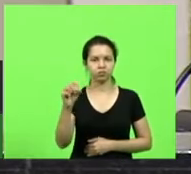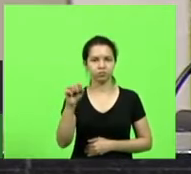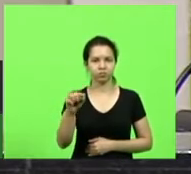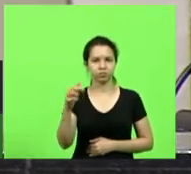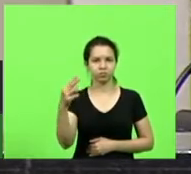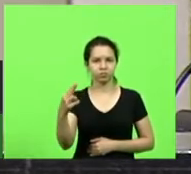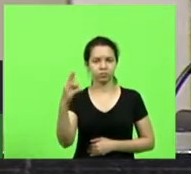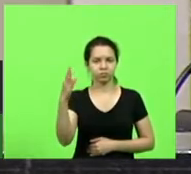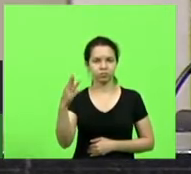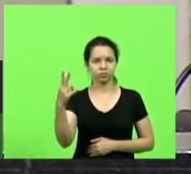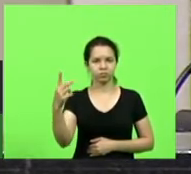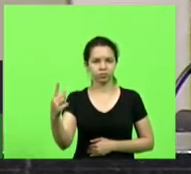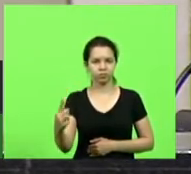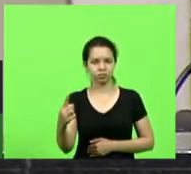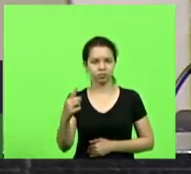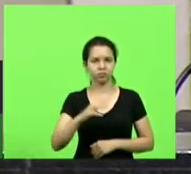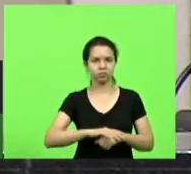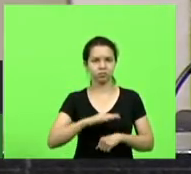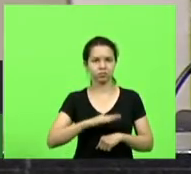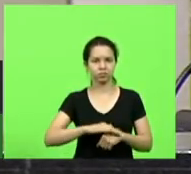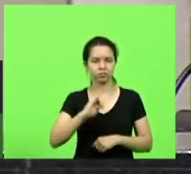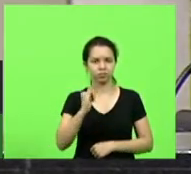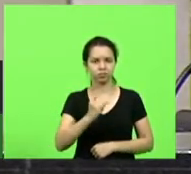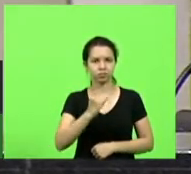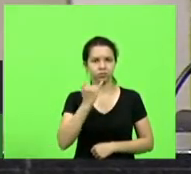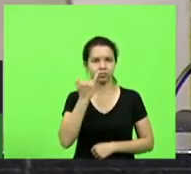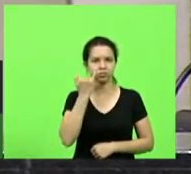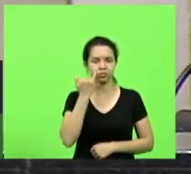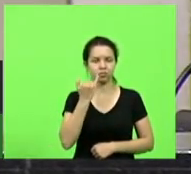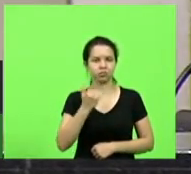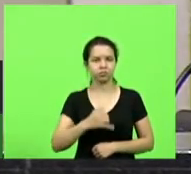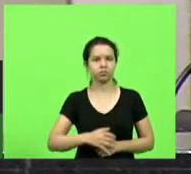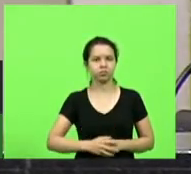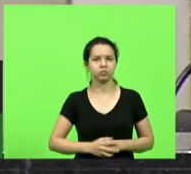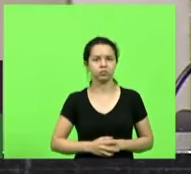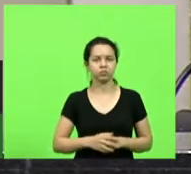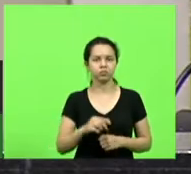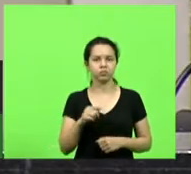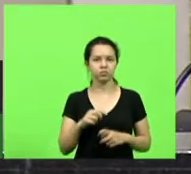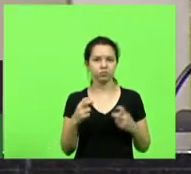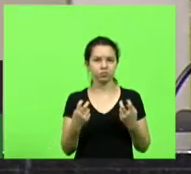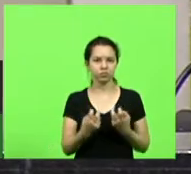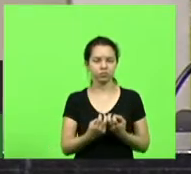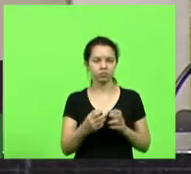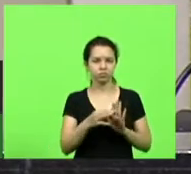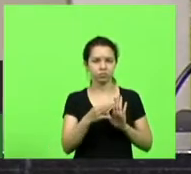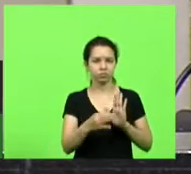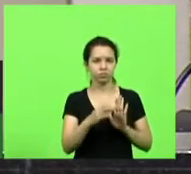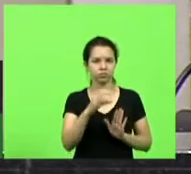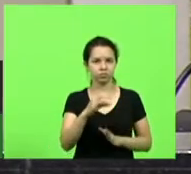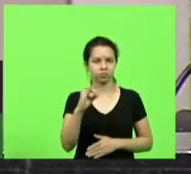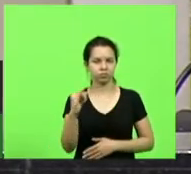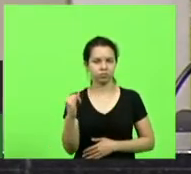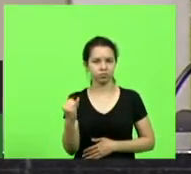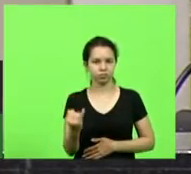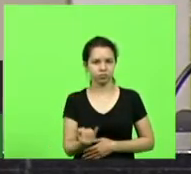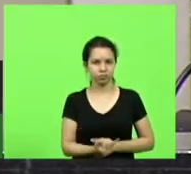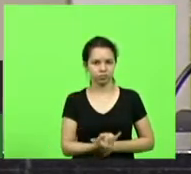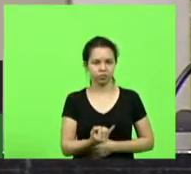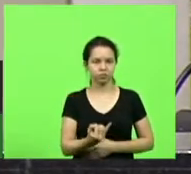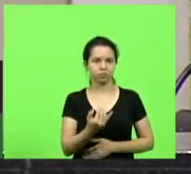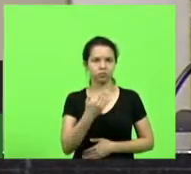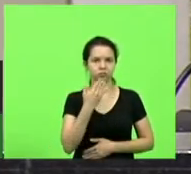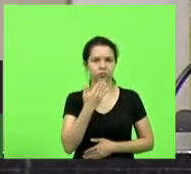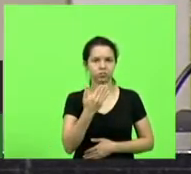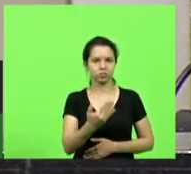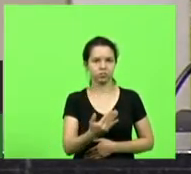788.2/2021, autor deputado Gessé Lopes. Requer apreciação em plenário do parecer proferido pela Comissão de Constituição e Justiça ao requerimento